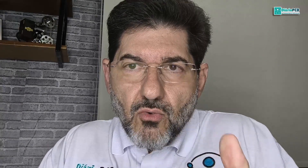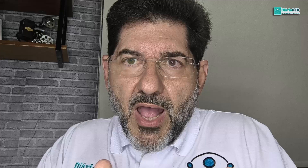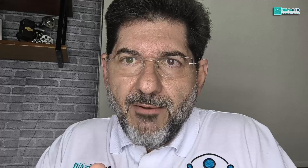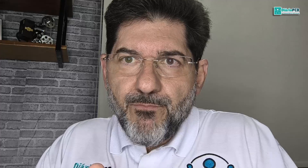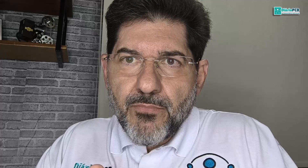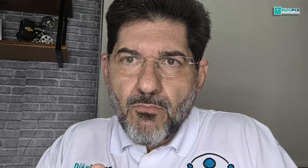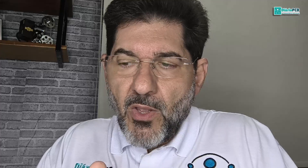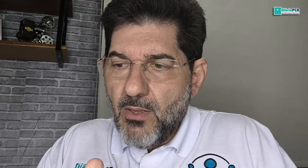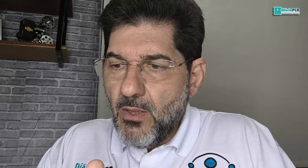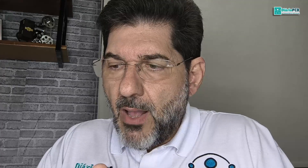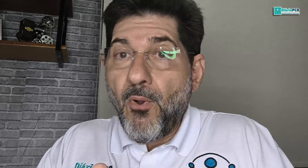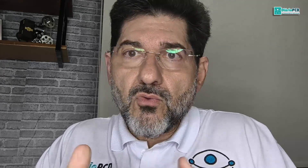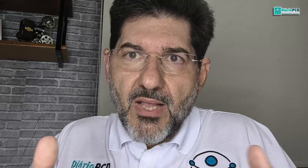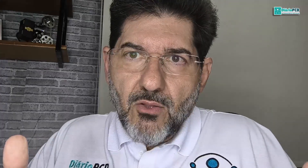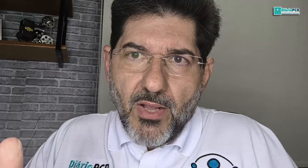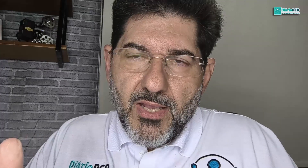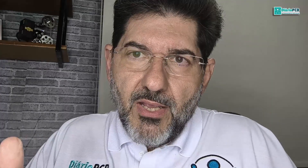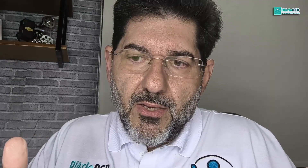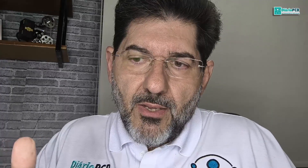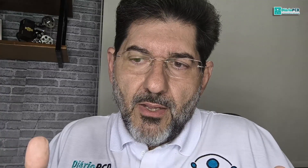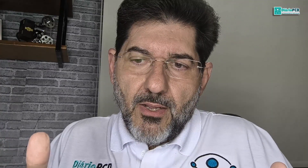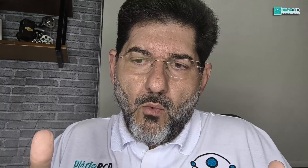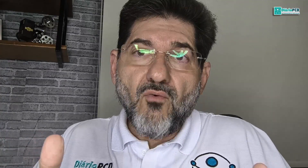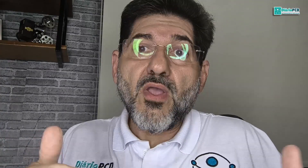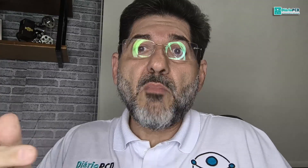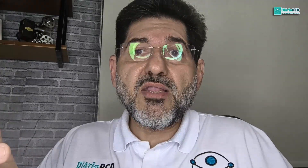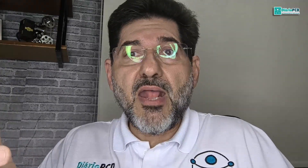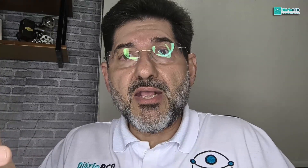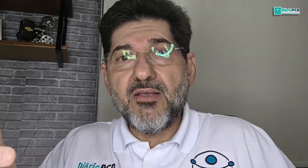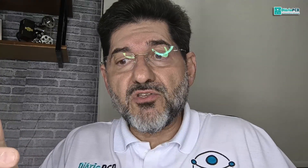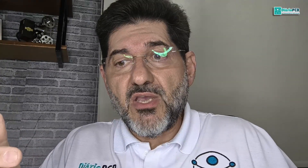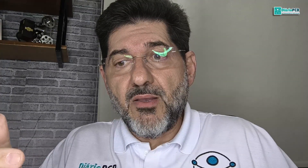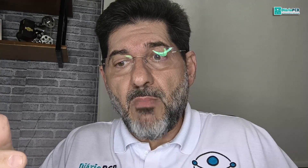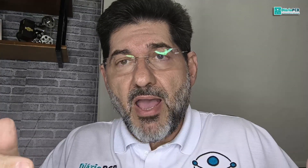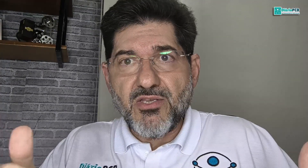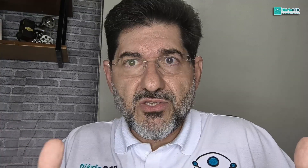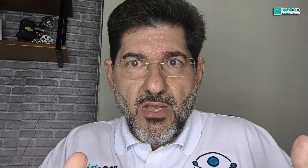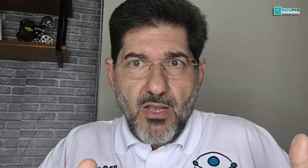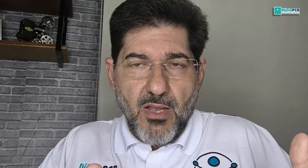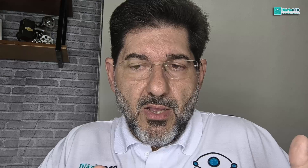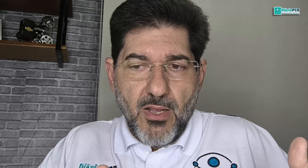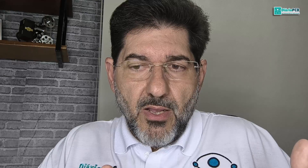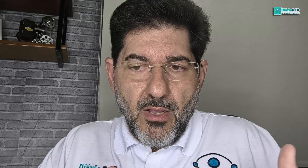nos ajudar, né? Apontando aqui qual foi a matéria que você